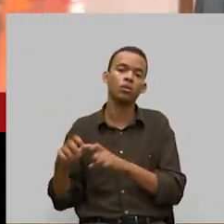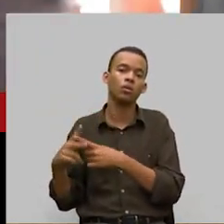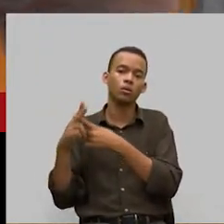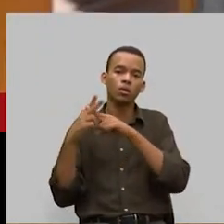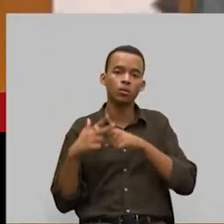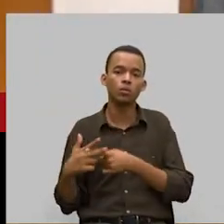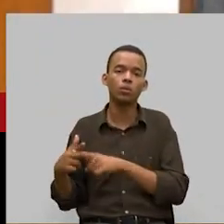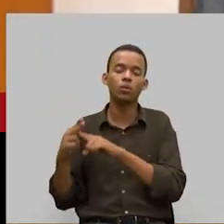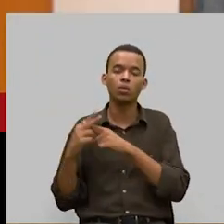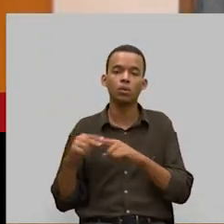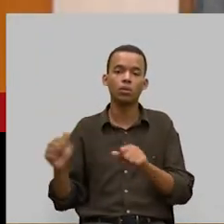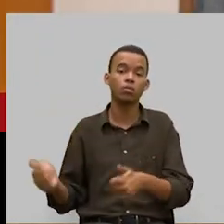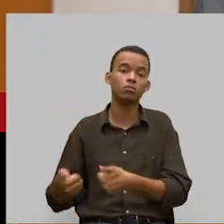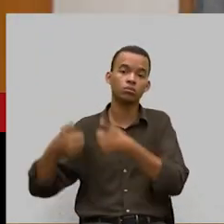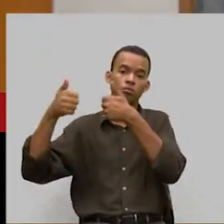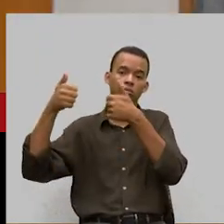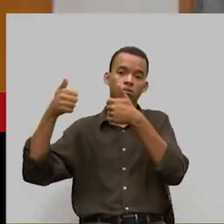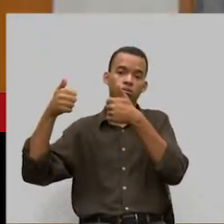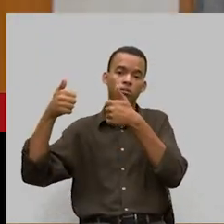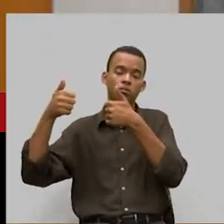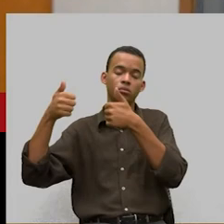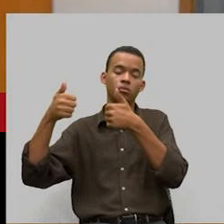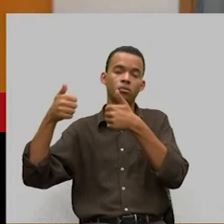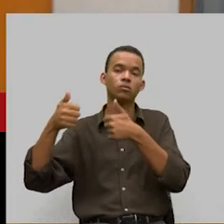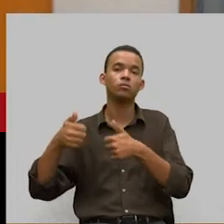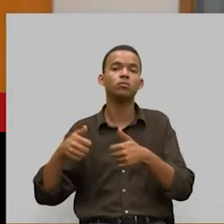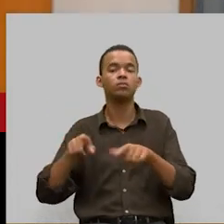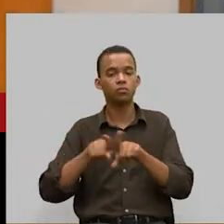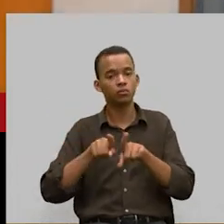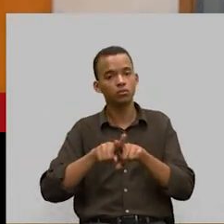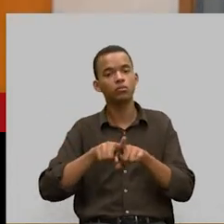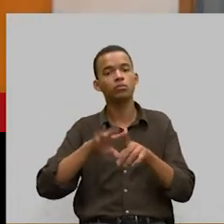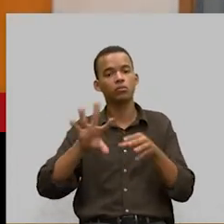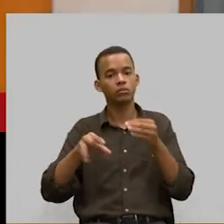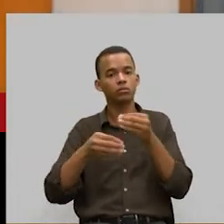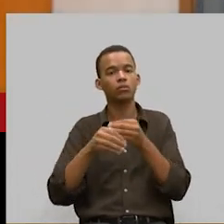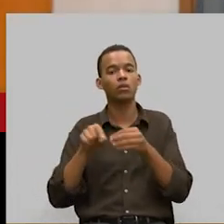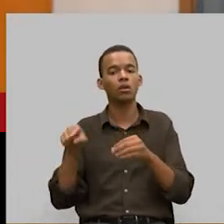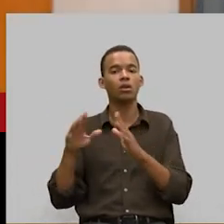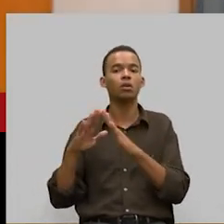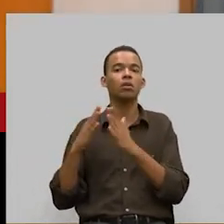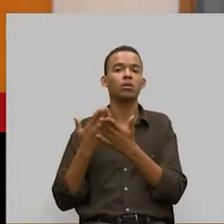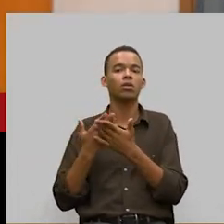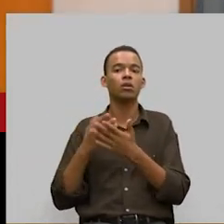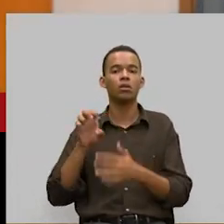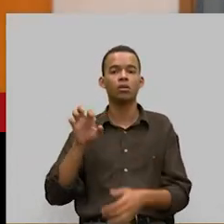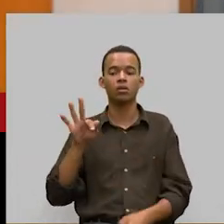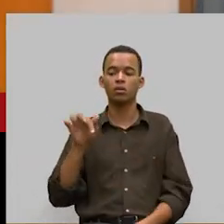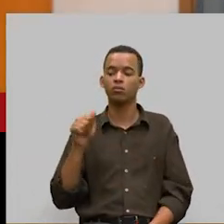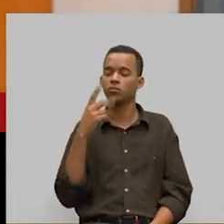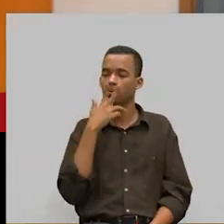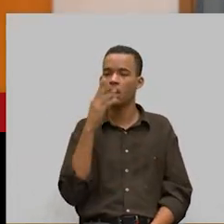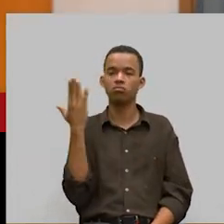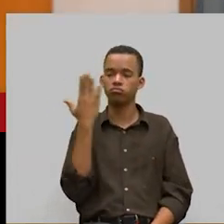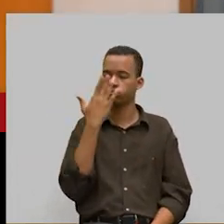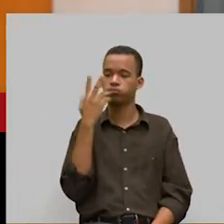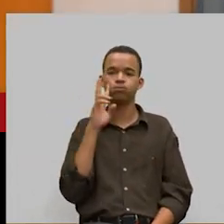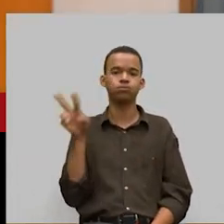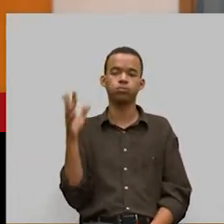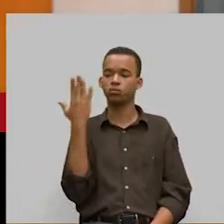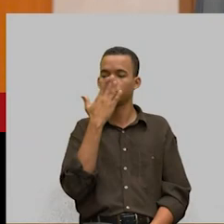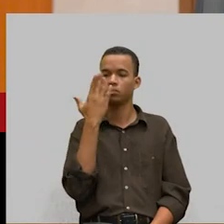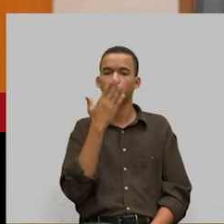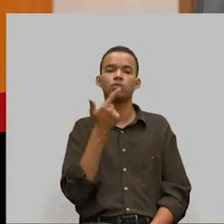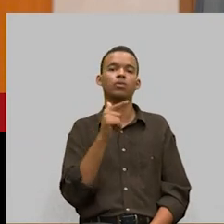escolas para e também falar sobre a invisibilidade das efas né porque a gente ainda como Efa